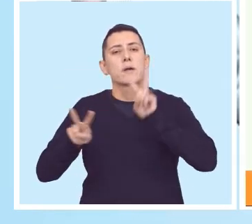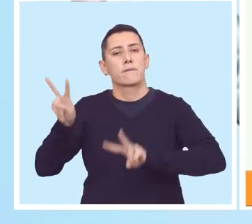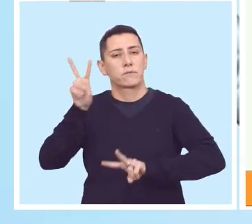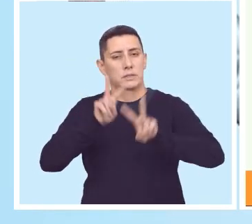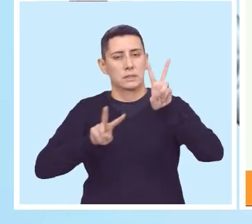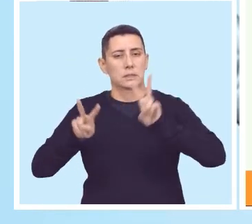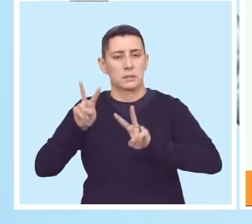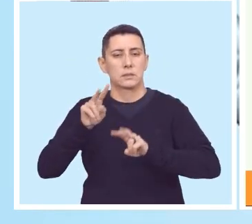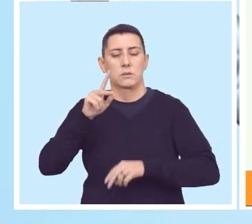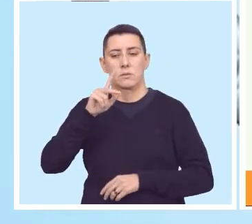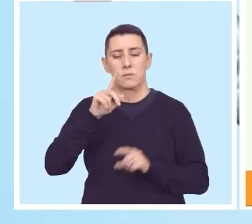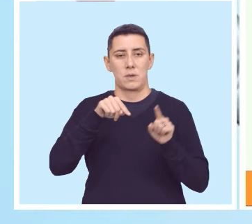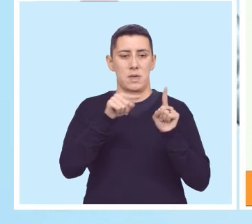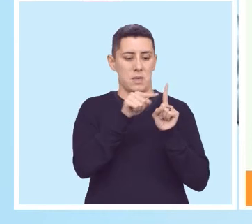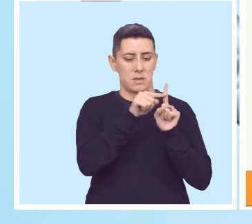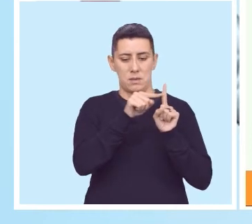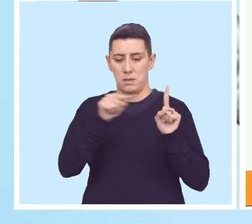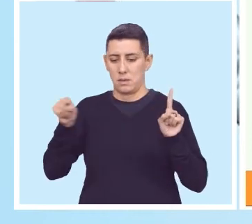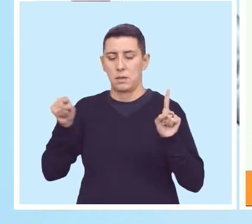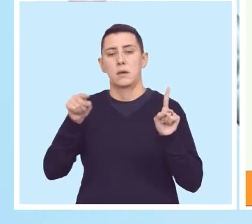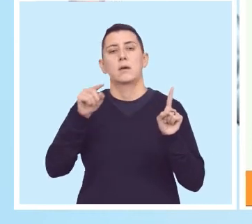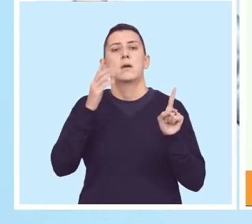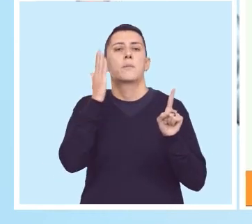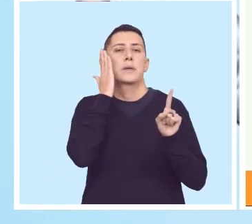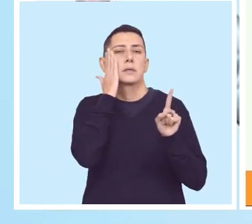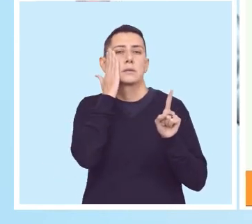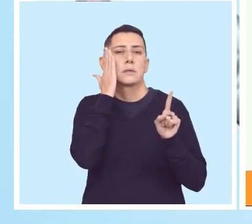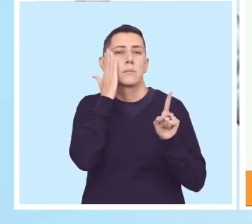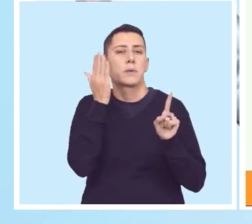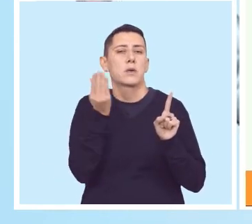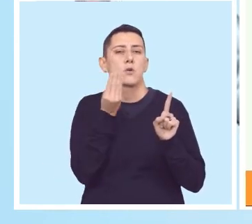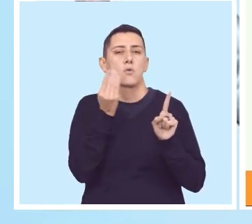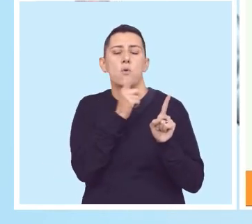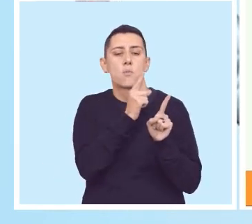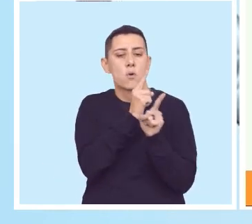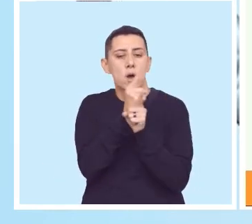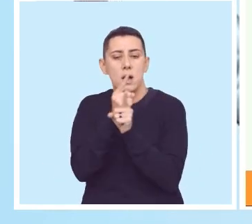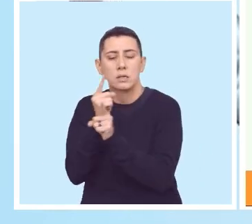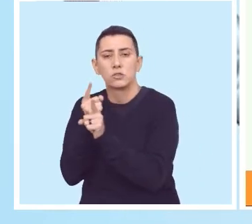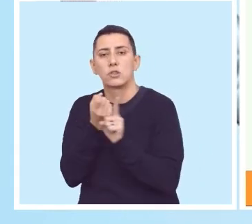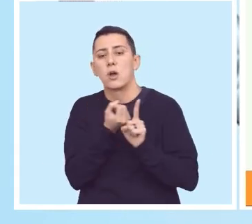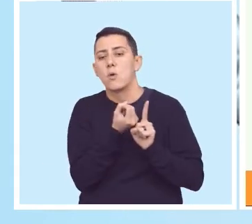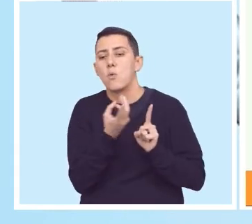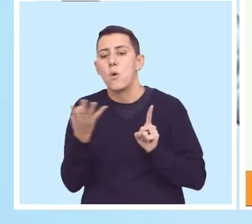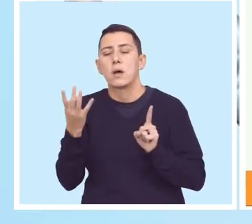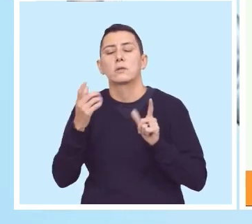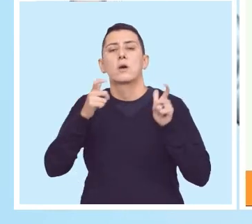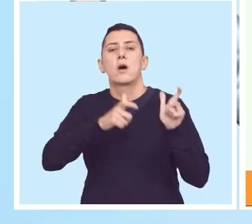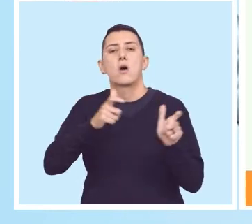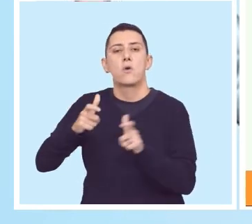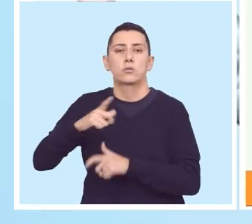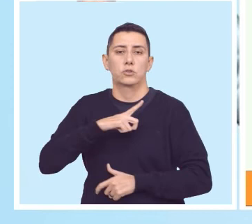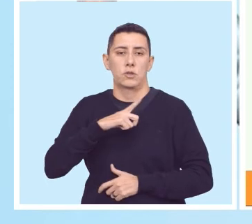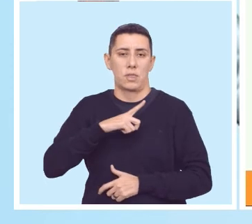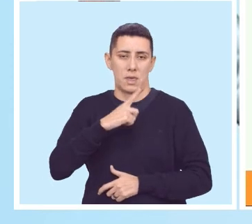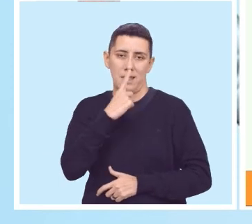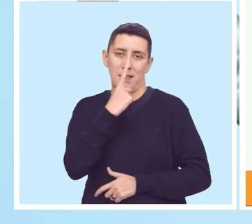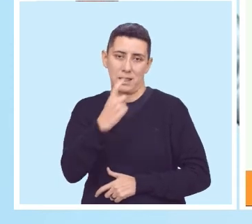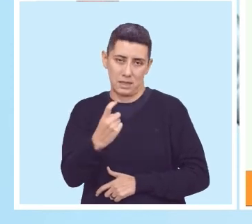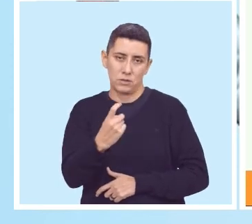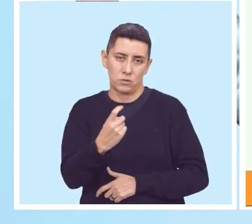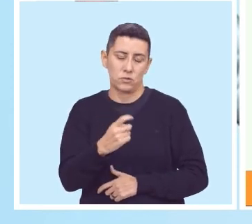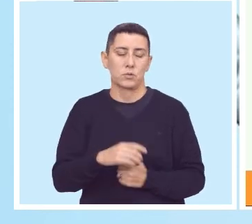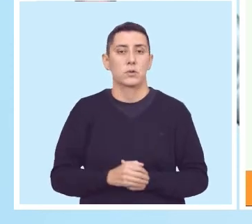do pipeline que foi definido, que fornece suporte para a detecção e quantificação de lixo. O pipeline, ele